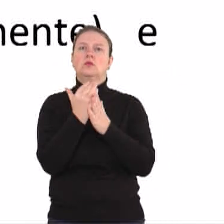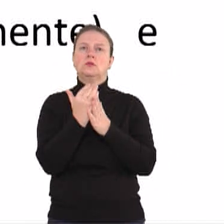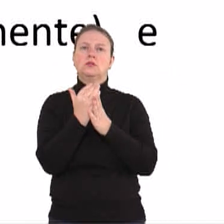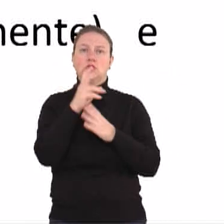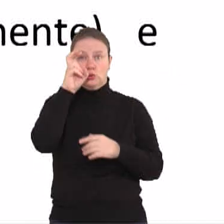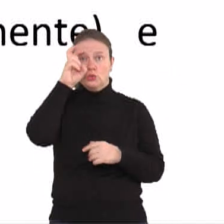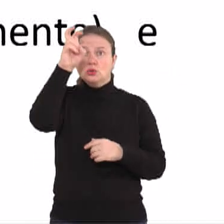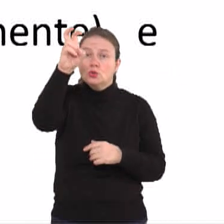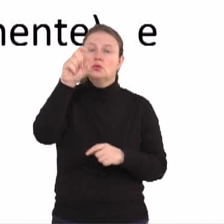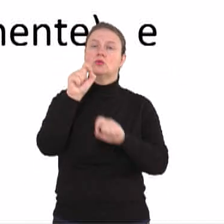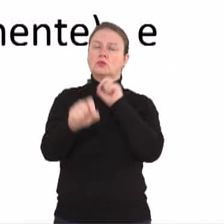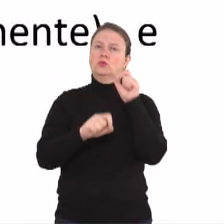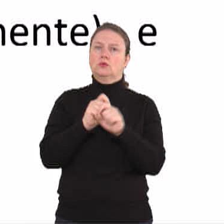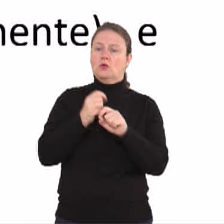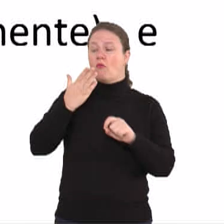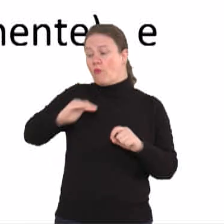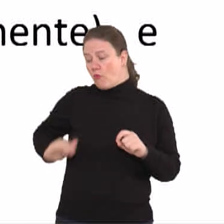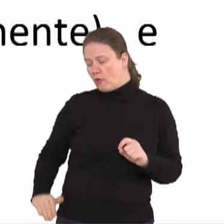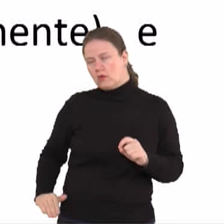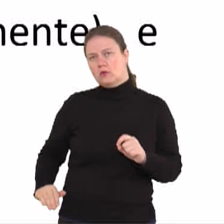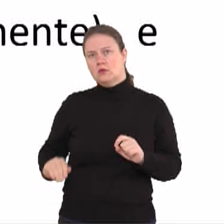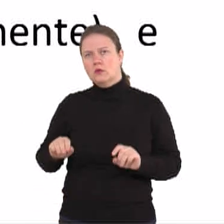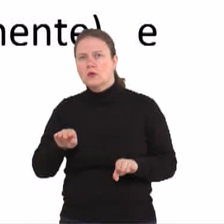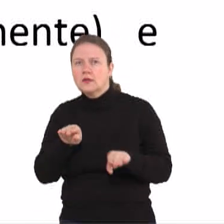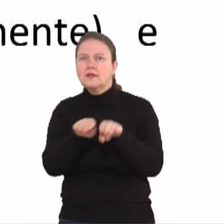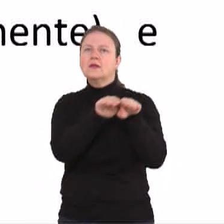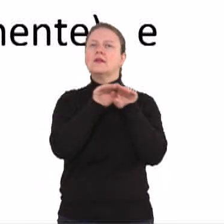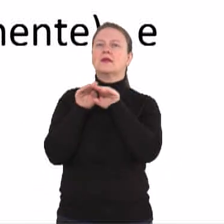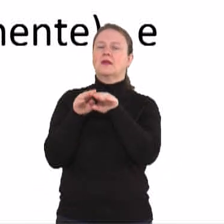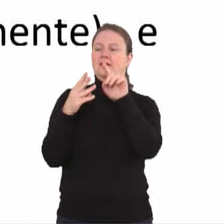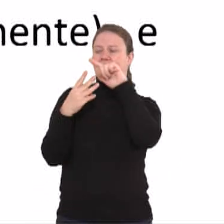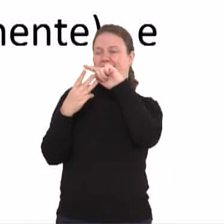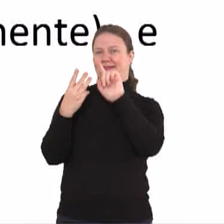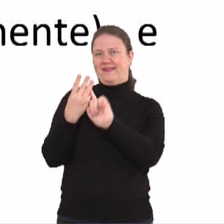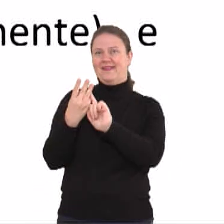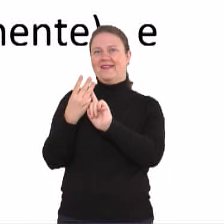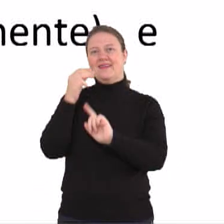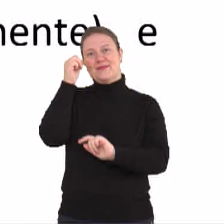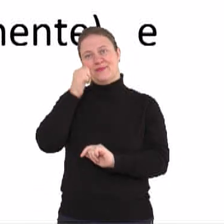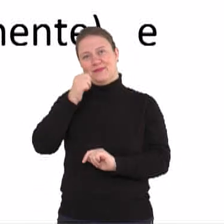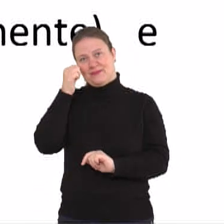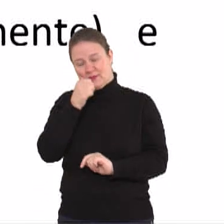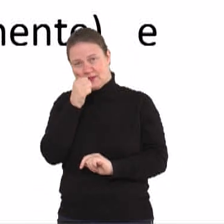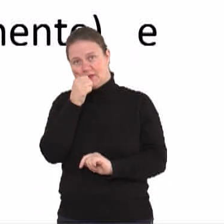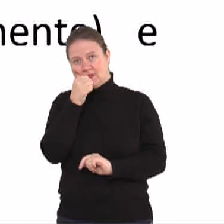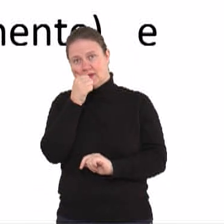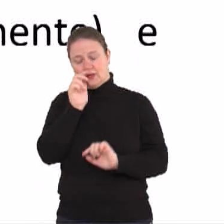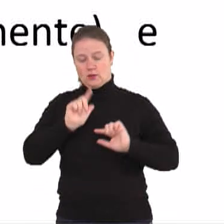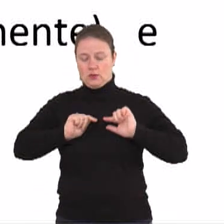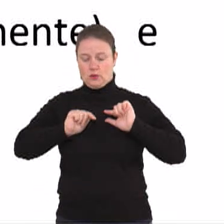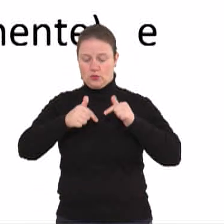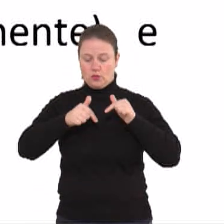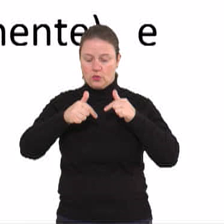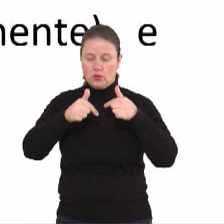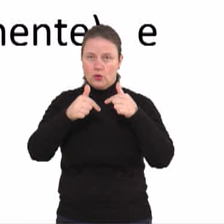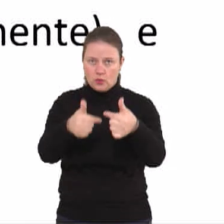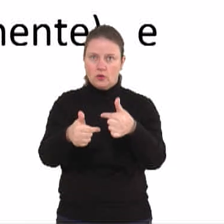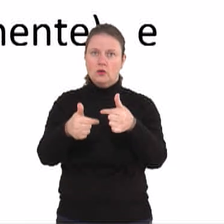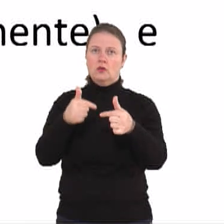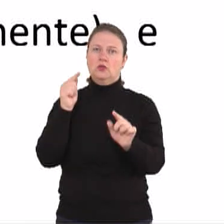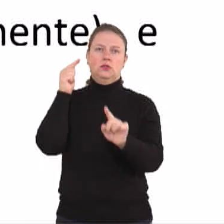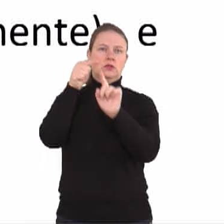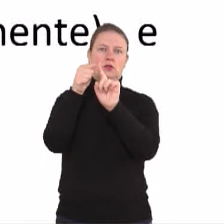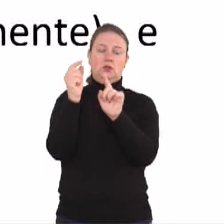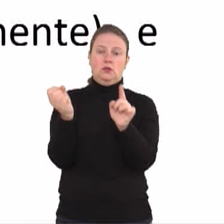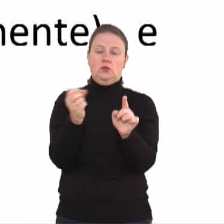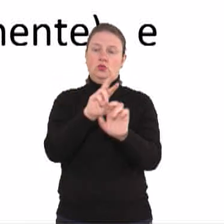infância, o filme equilibra muito bem a história das três protagonistas. Enquanto ela enfrenta novos desafios ao mudar de